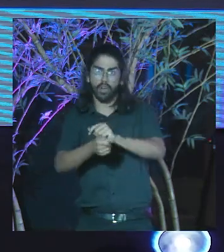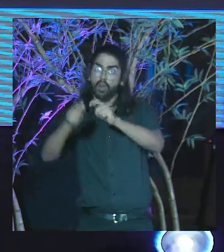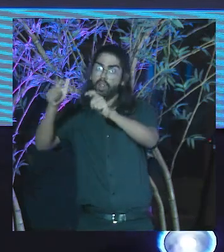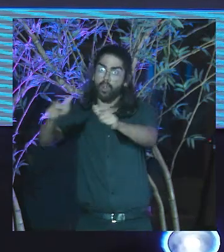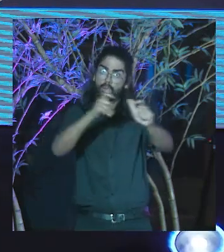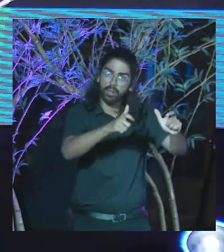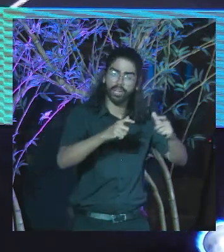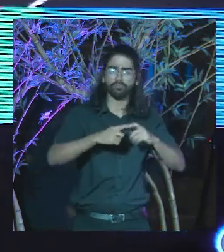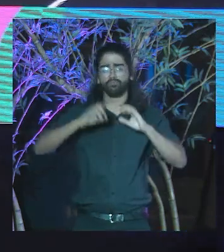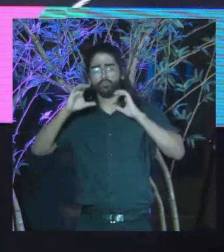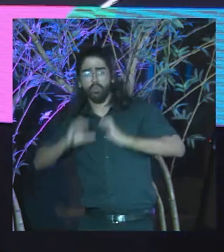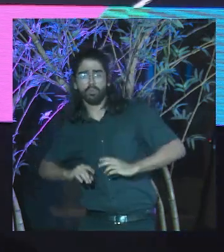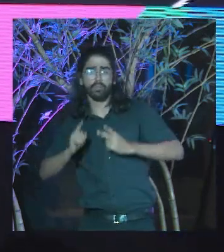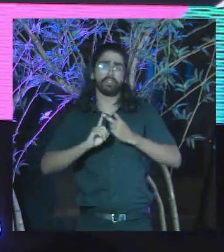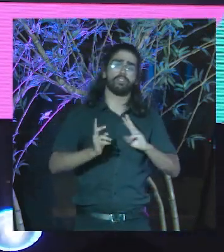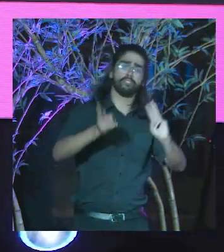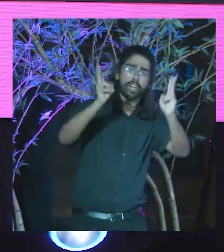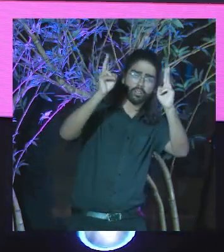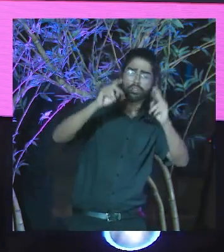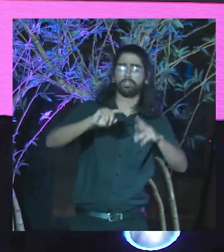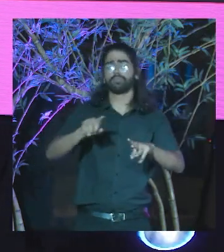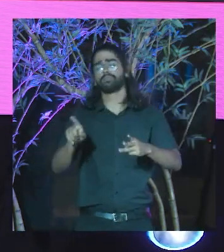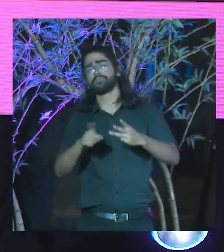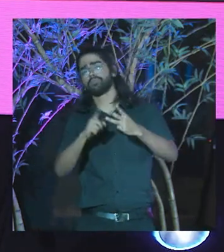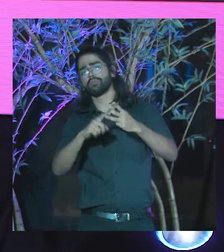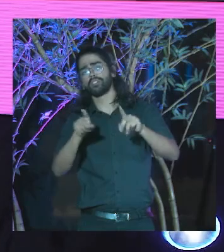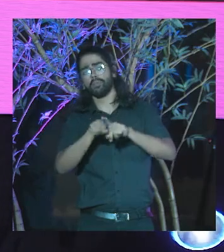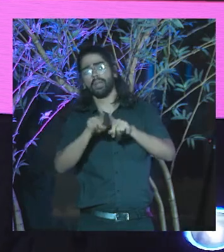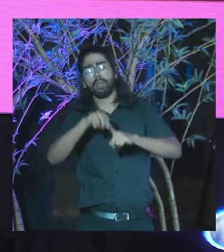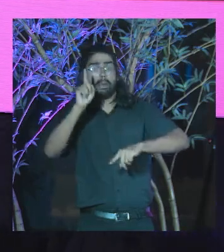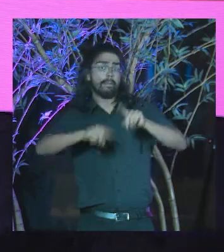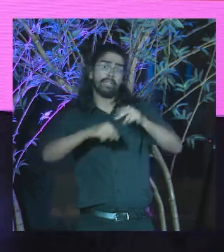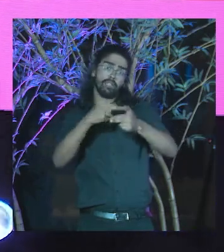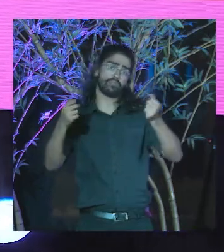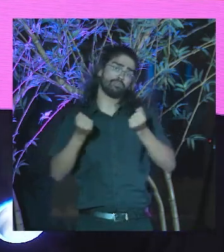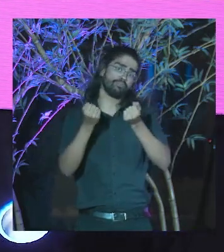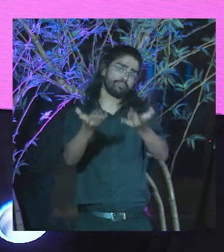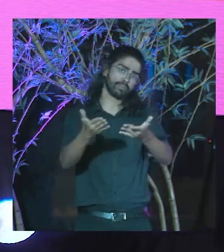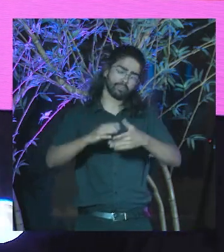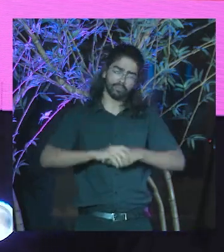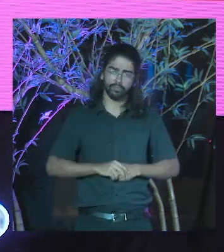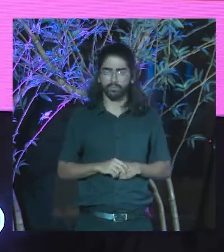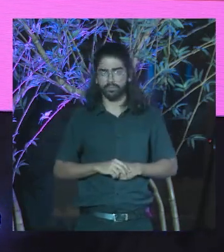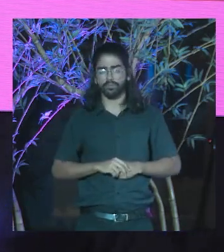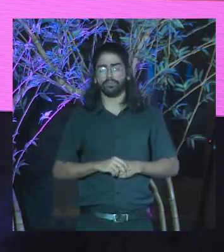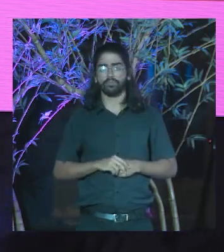para comportamento, para valores e os recursos que eu tenho à disposição.